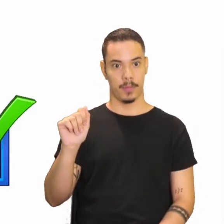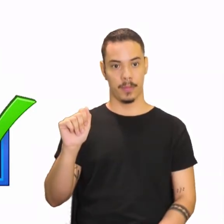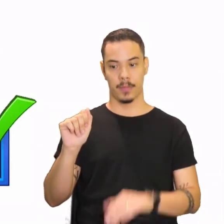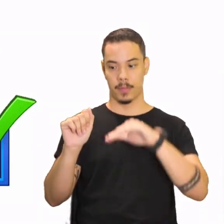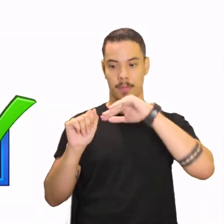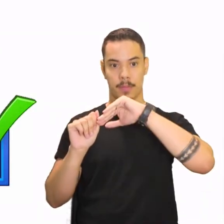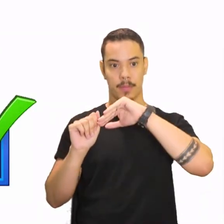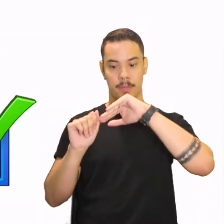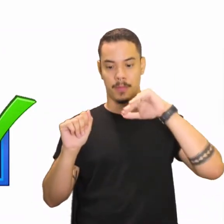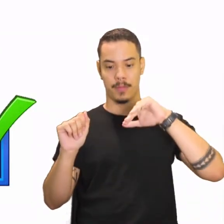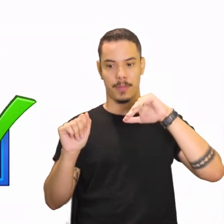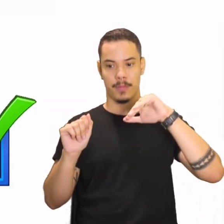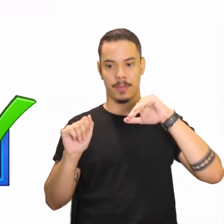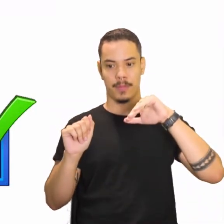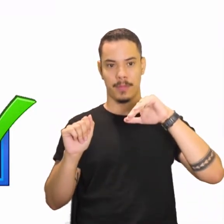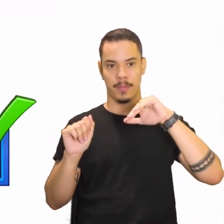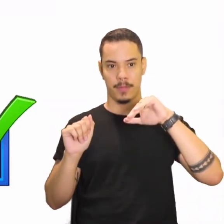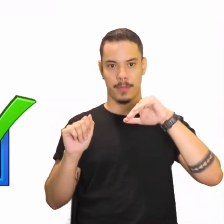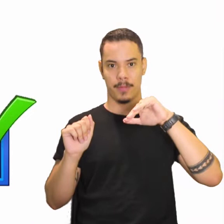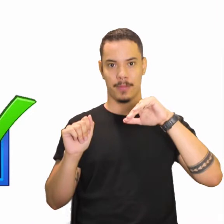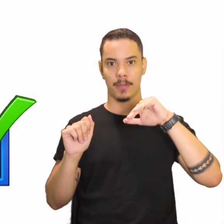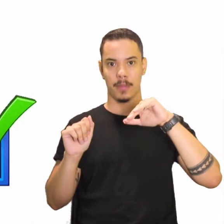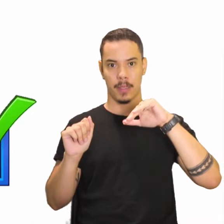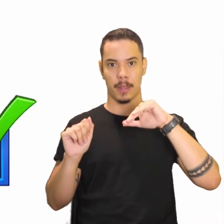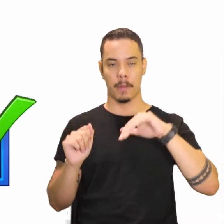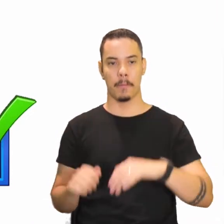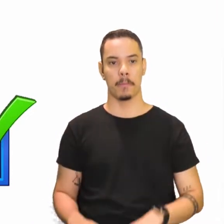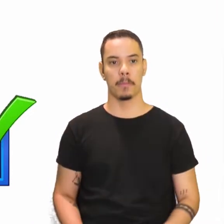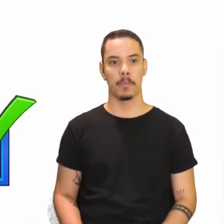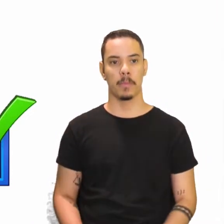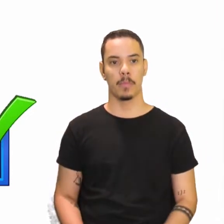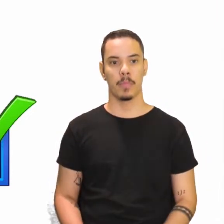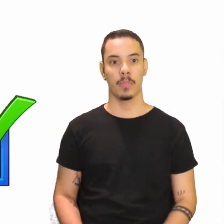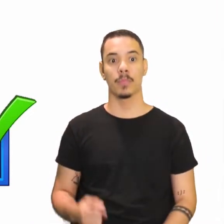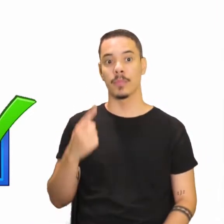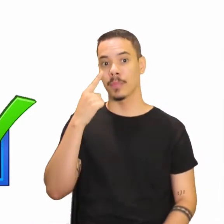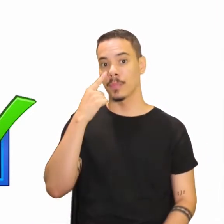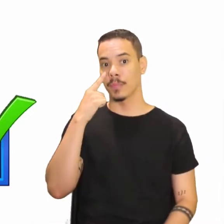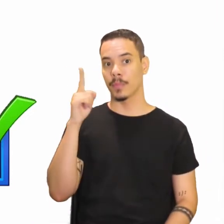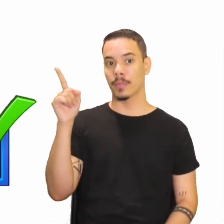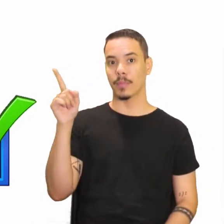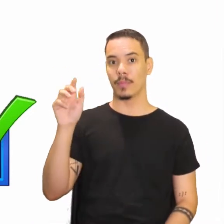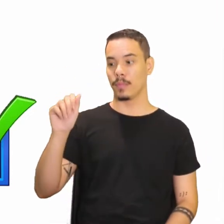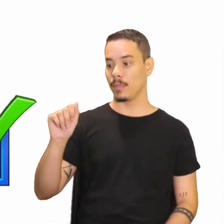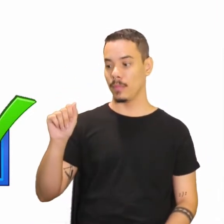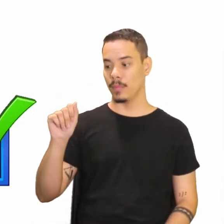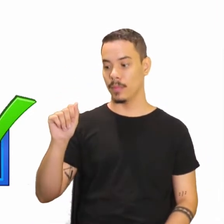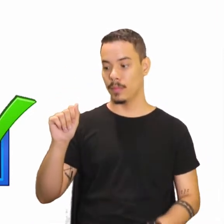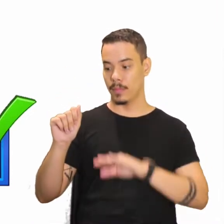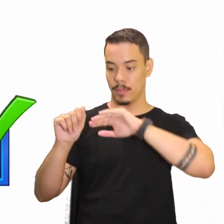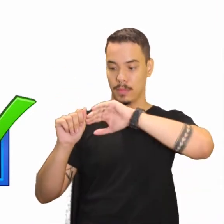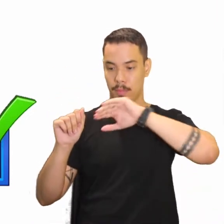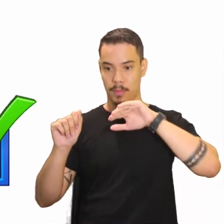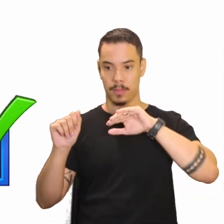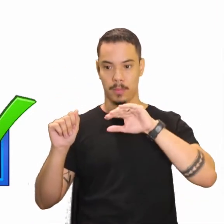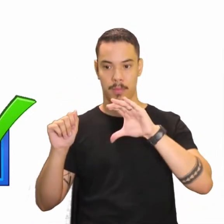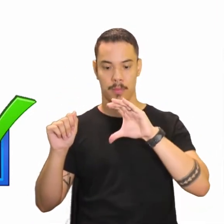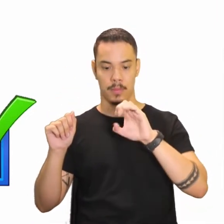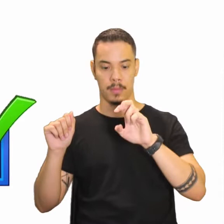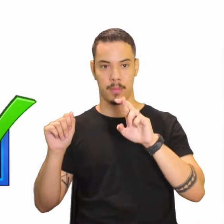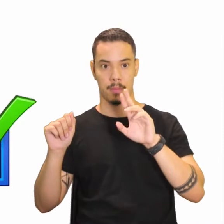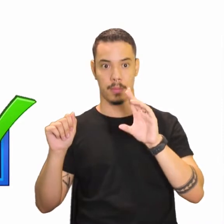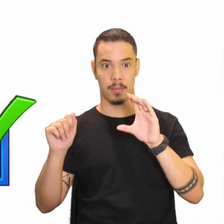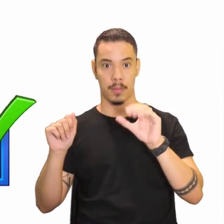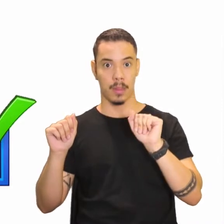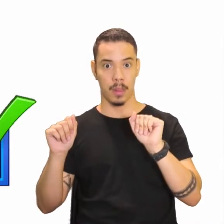até trocar, pegar o azulzinho para mostrar para vocês. Olha só como se escreve. Acerca de. Opa,